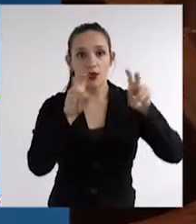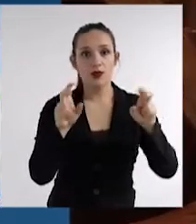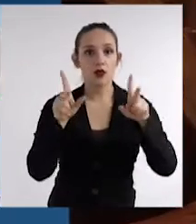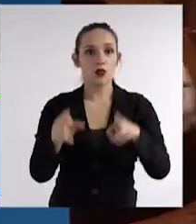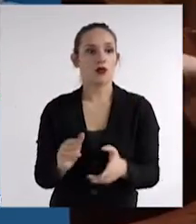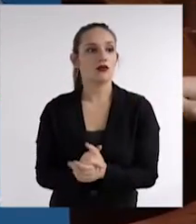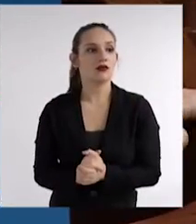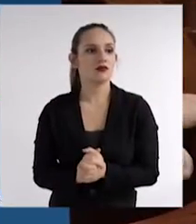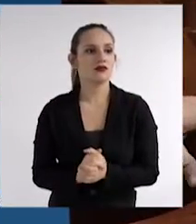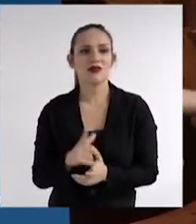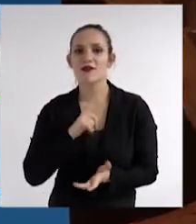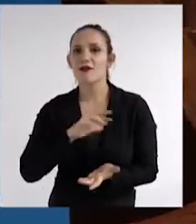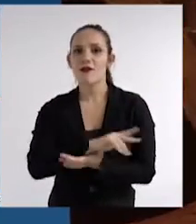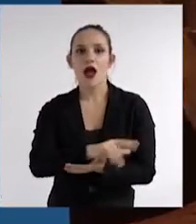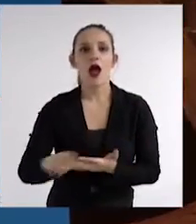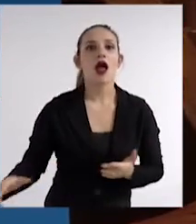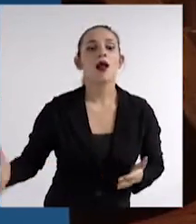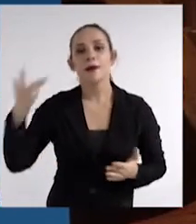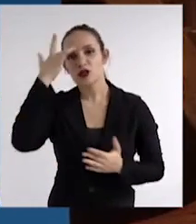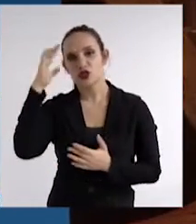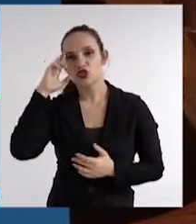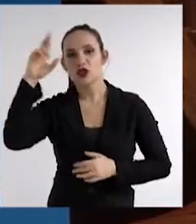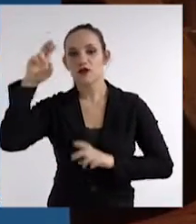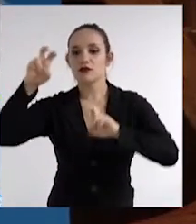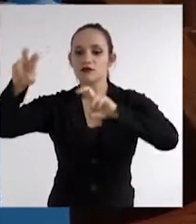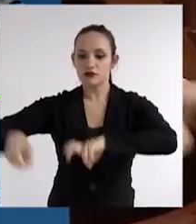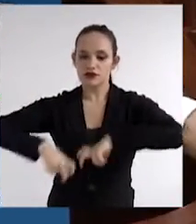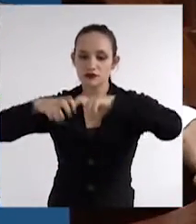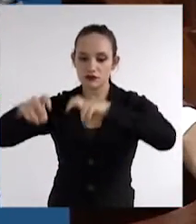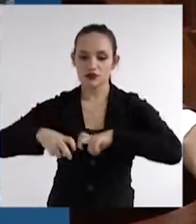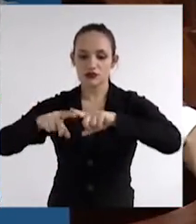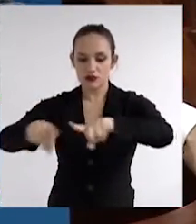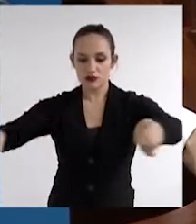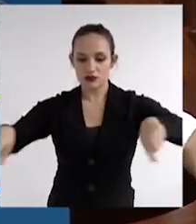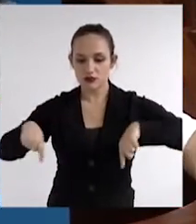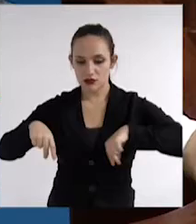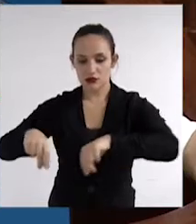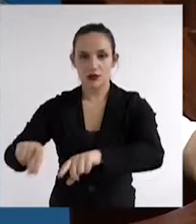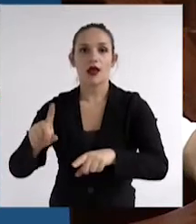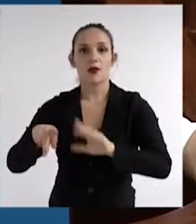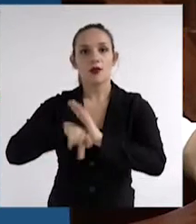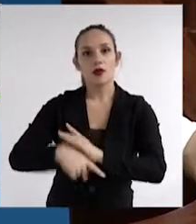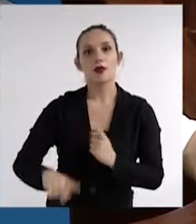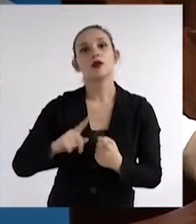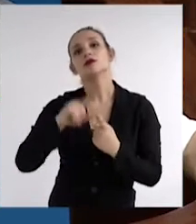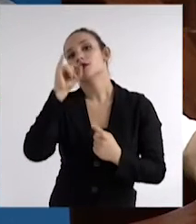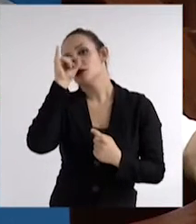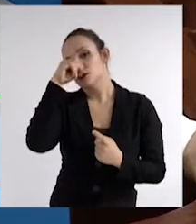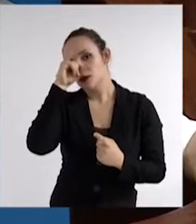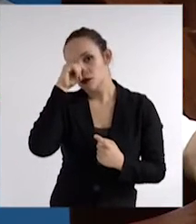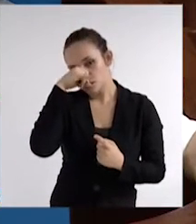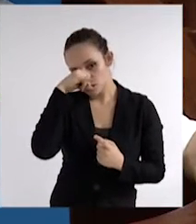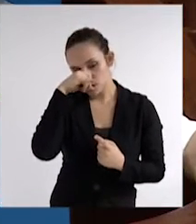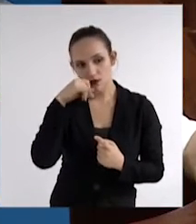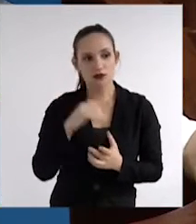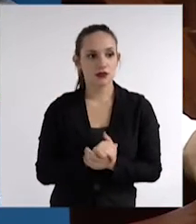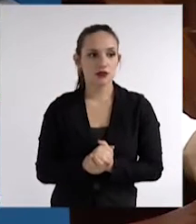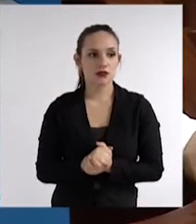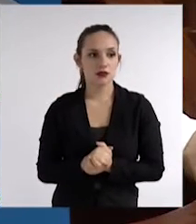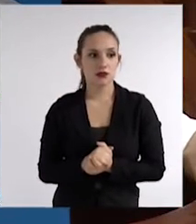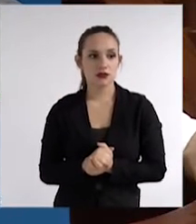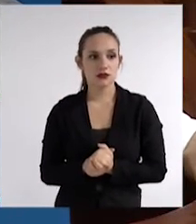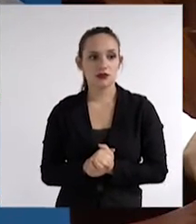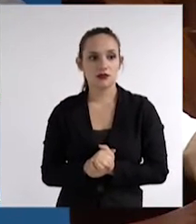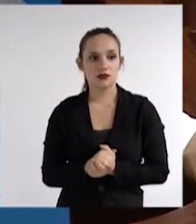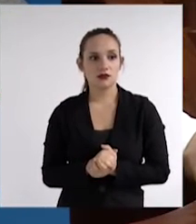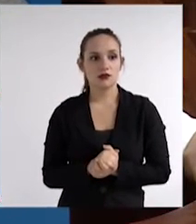Estavam vários produtores reunidos, produtores de suínos, onde estão começando